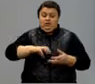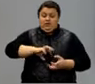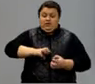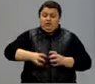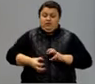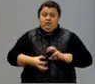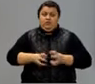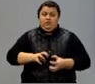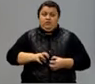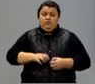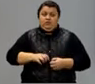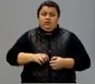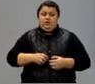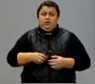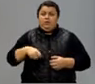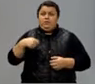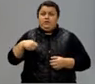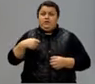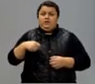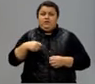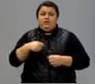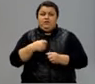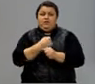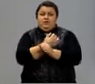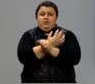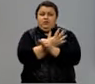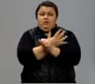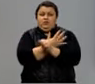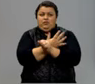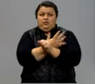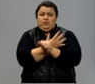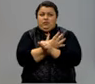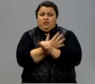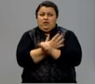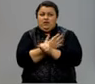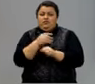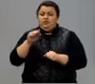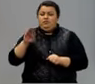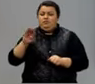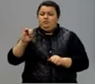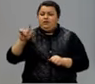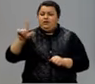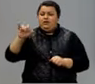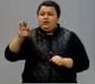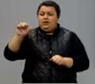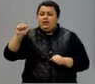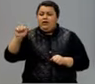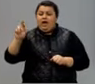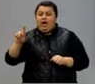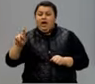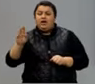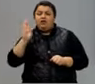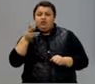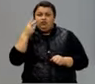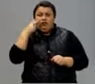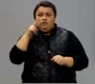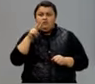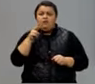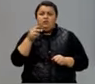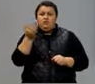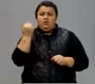torna-se necessária a ação dos ácidos biliares. Olha o experimento que a gente viu agora há pouco tempo. Visto